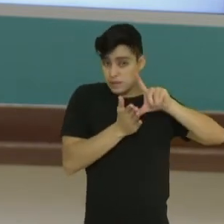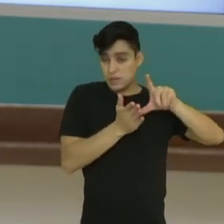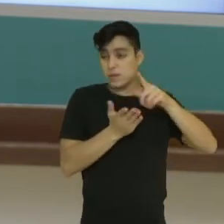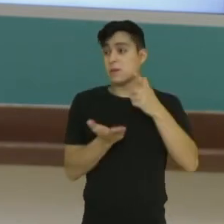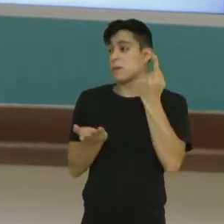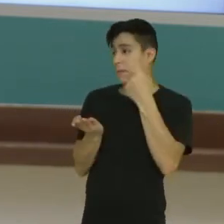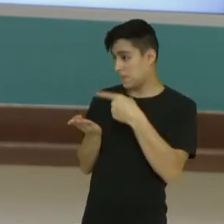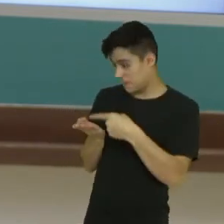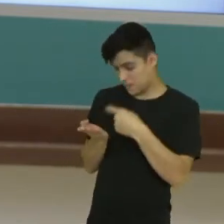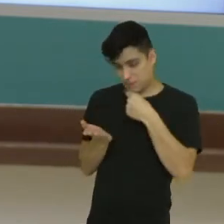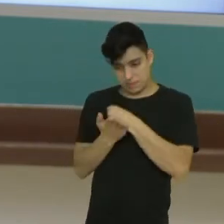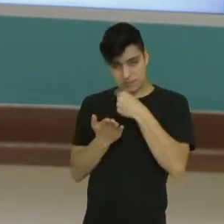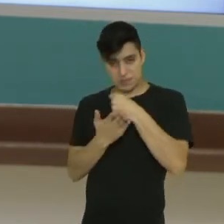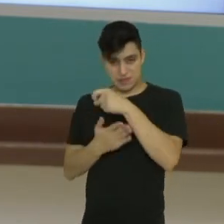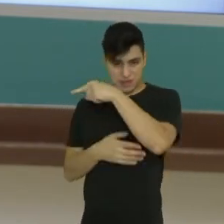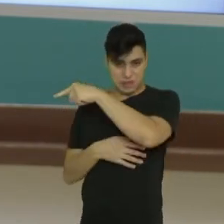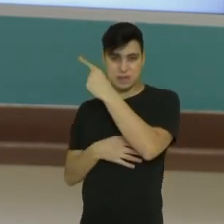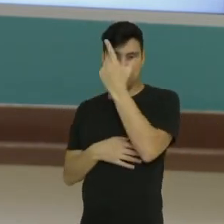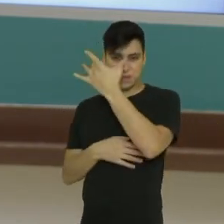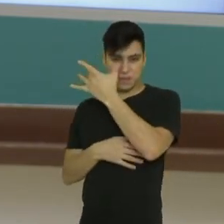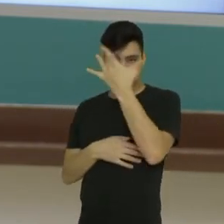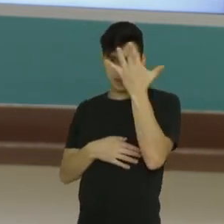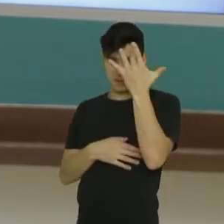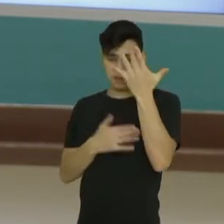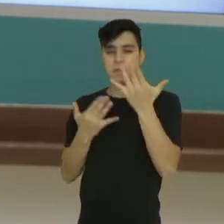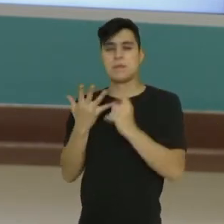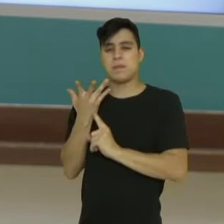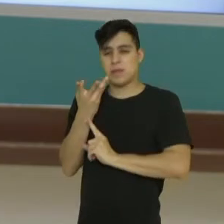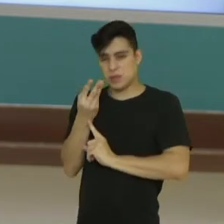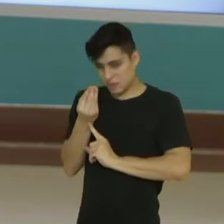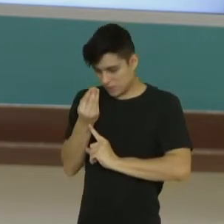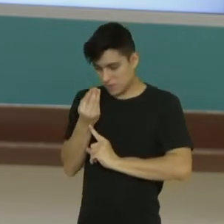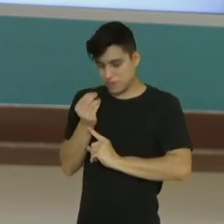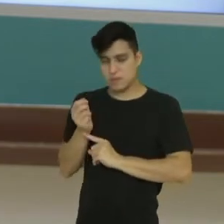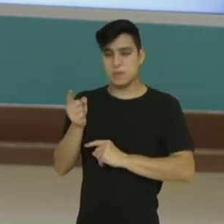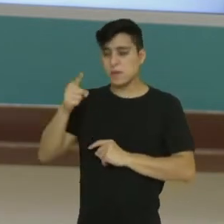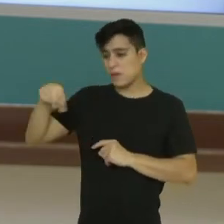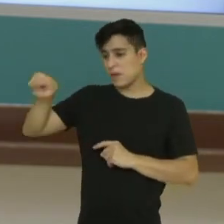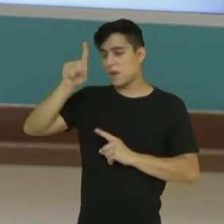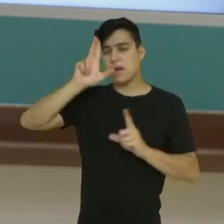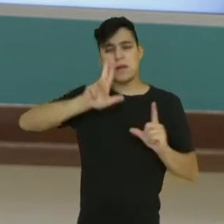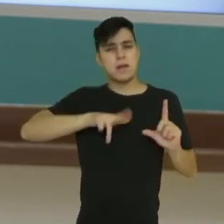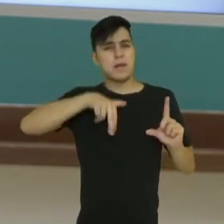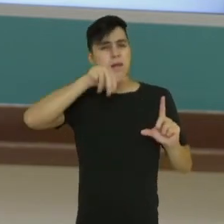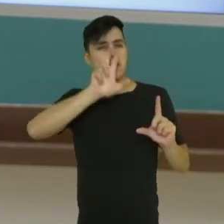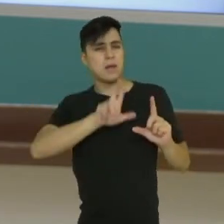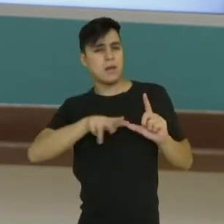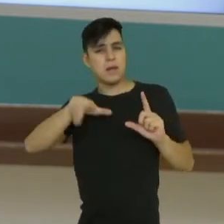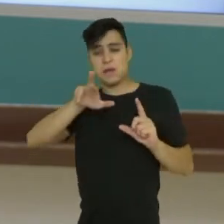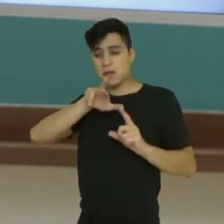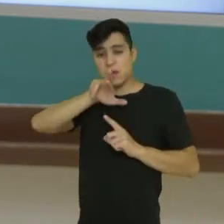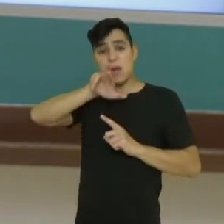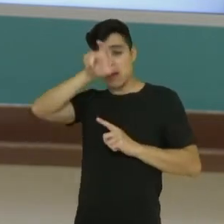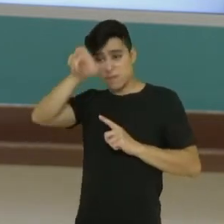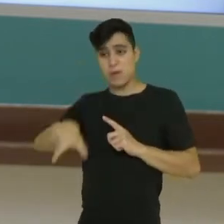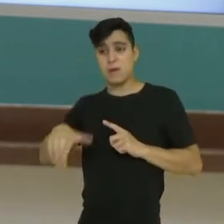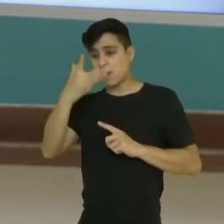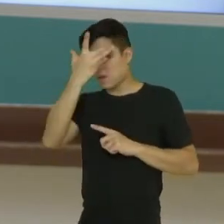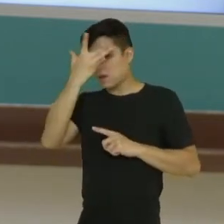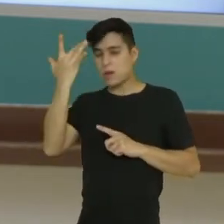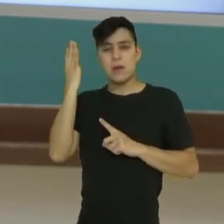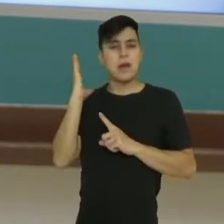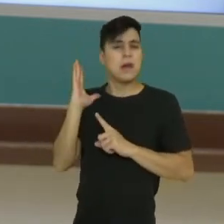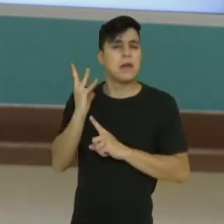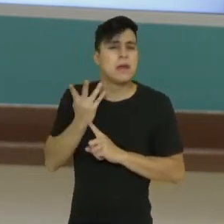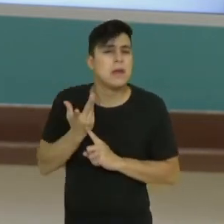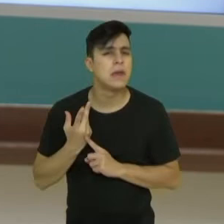você contratava um pintor, agora pintor desde a idade renascentista, o pintor já é considerado não mais artesão, mas como um artista, considerado